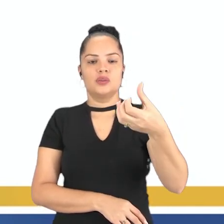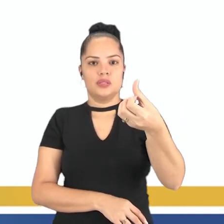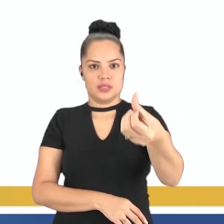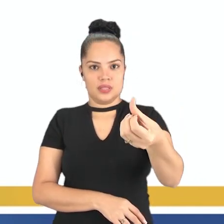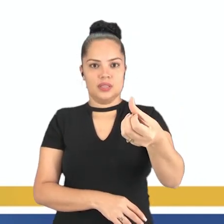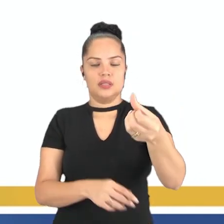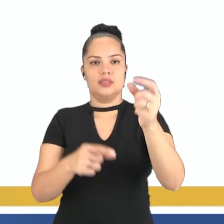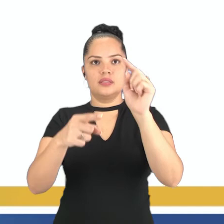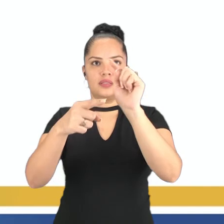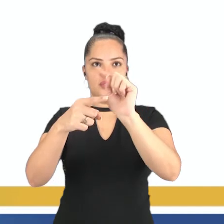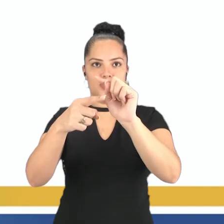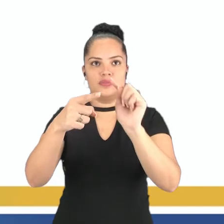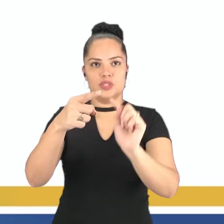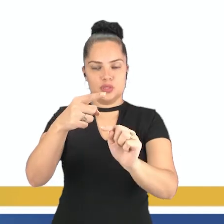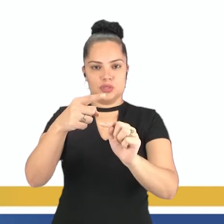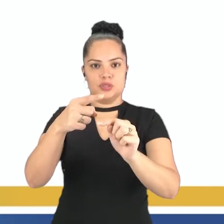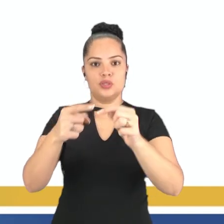exemplo,